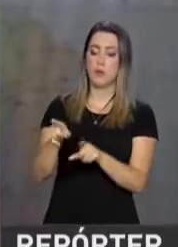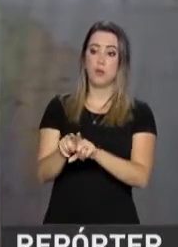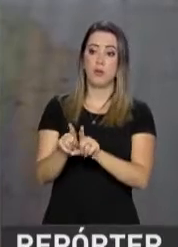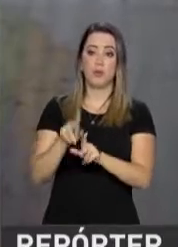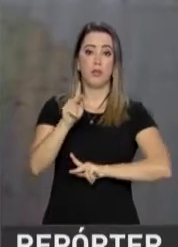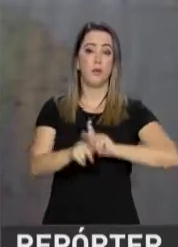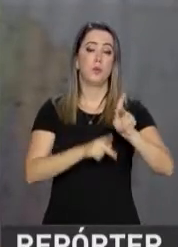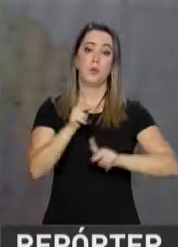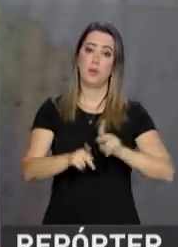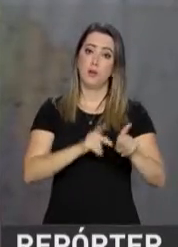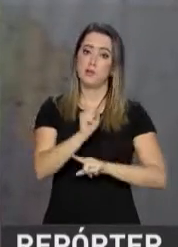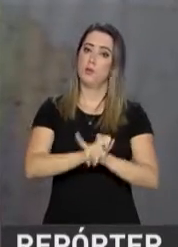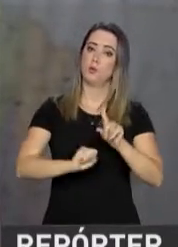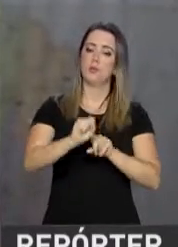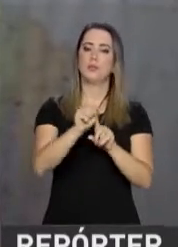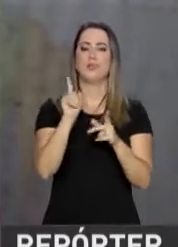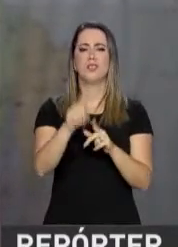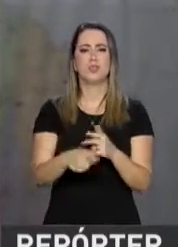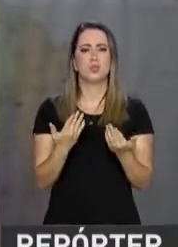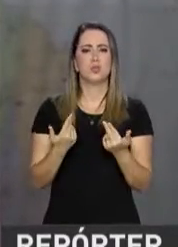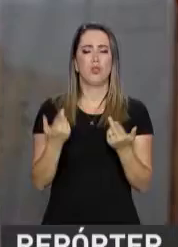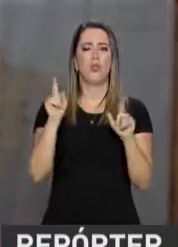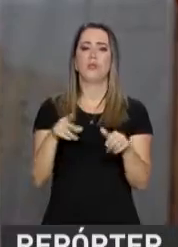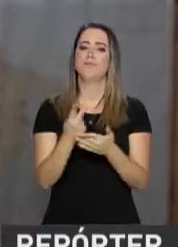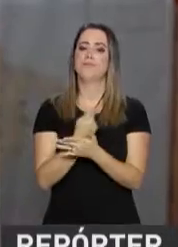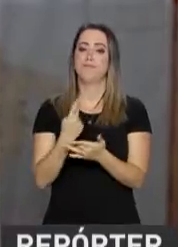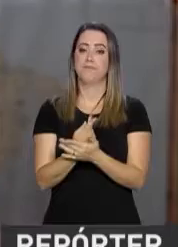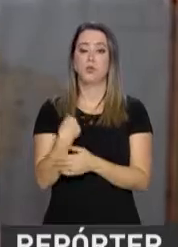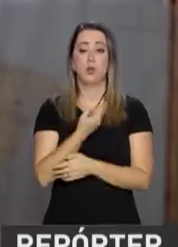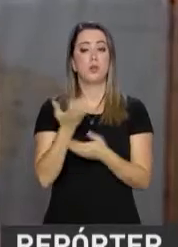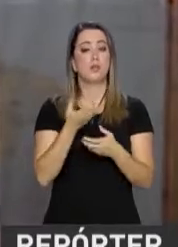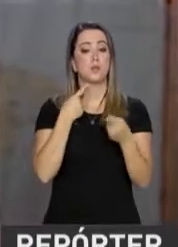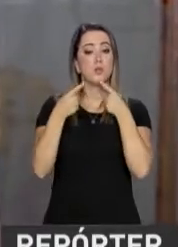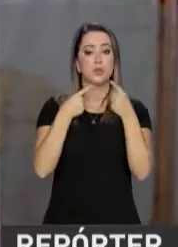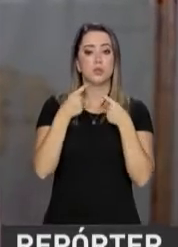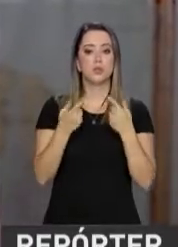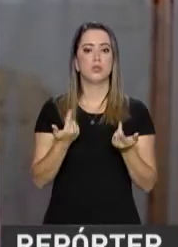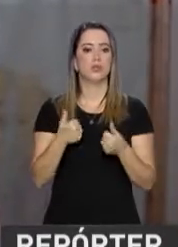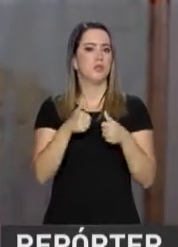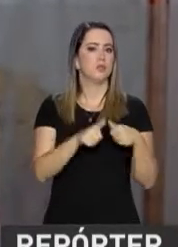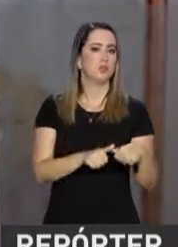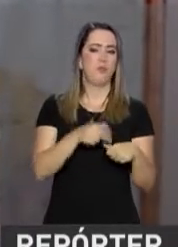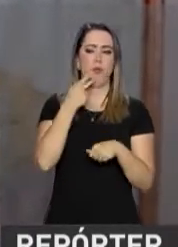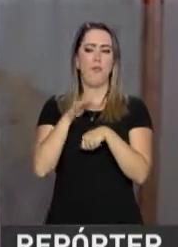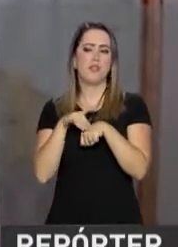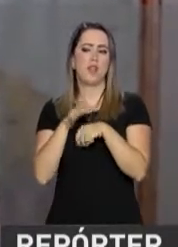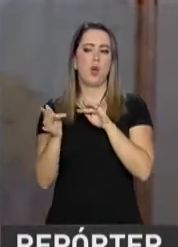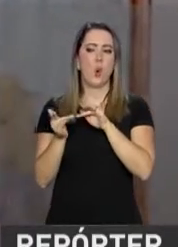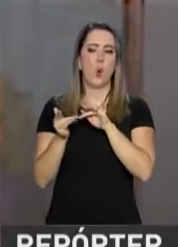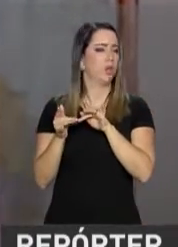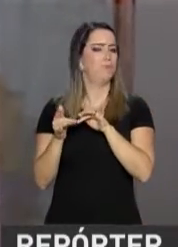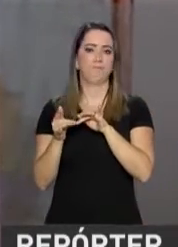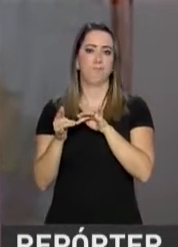arcabouço desenvolvimento da sociedade brasileira é o equívoco tremendo nós queremos dialogar não estamos aqui nem pra convencer ninguém da nossa opinião